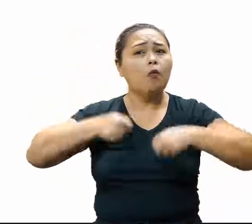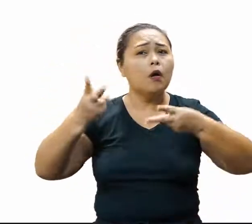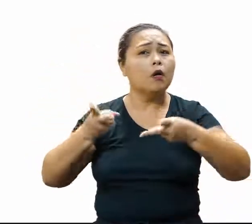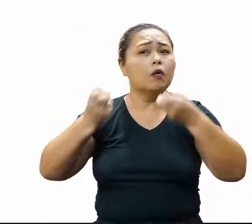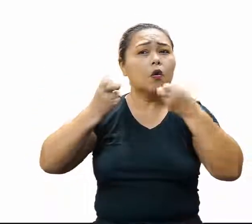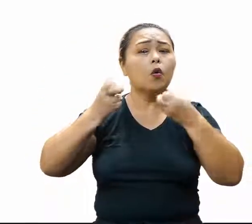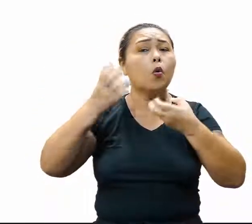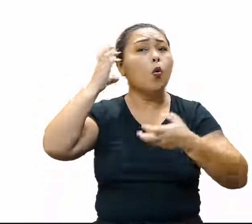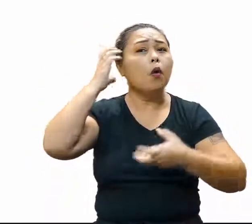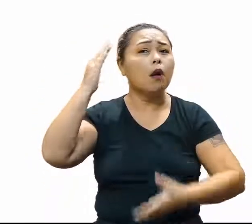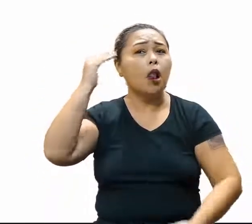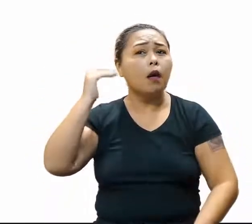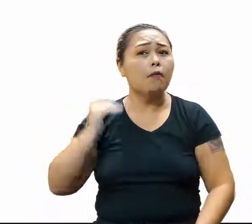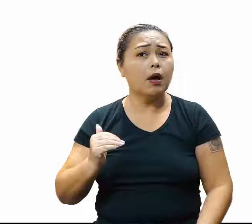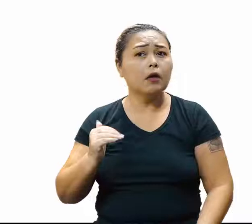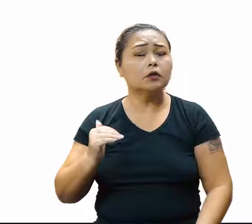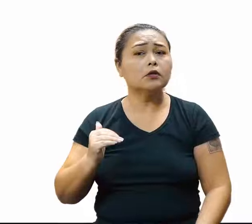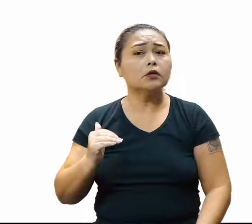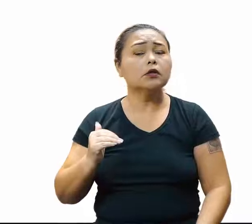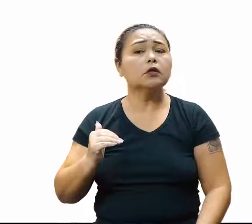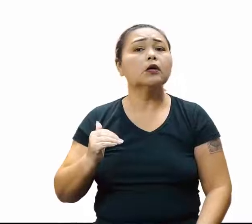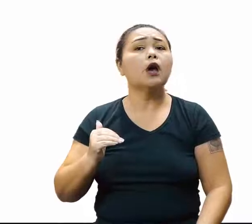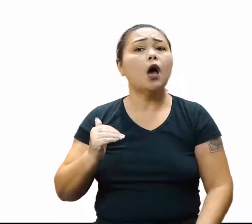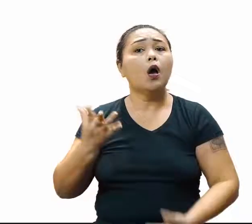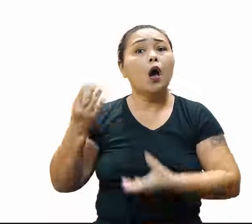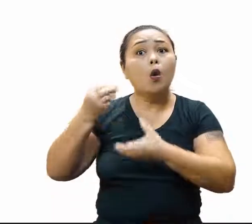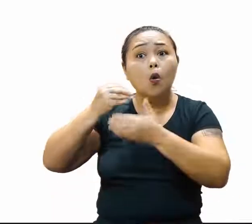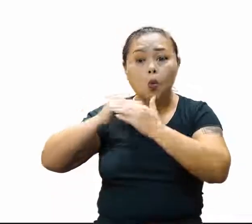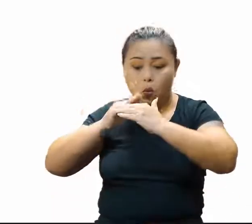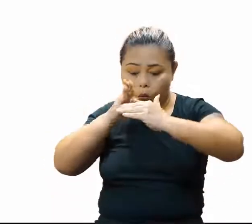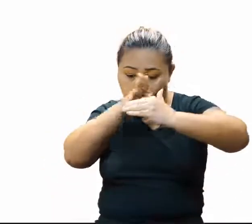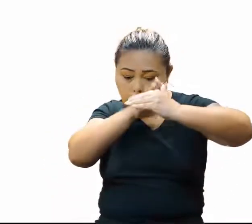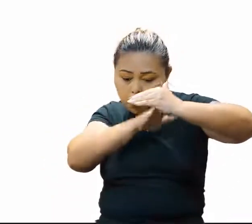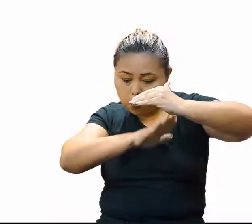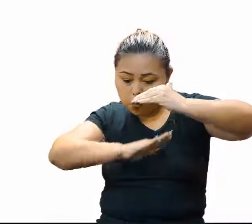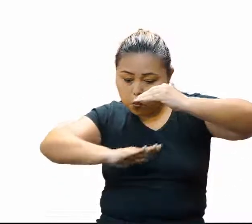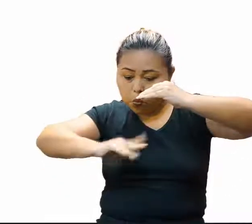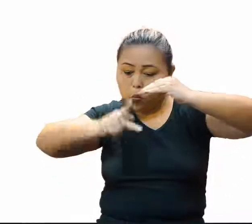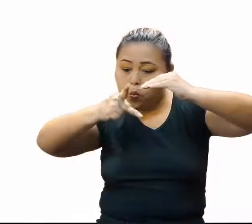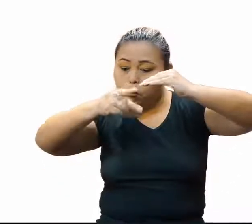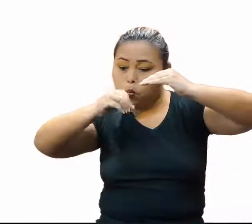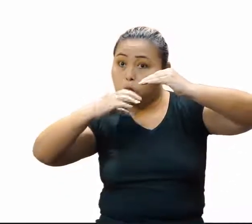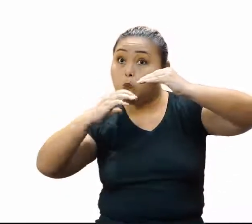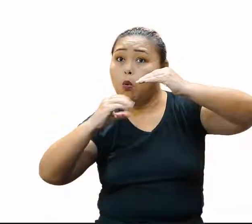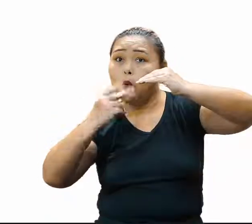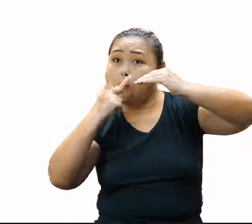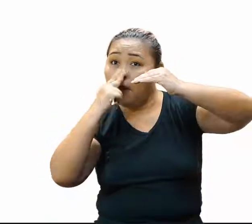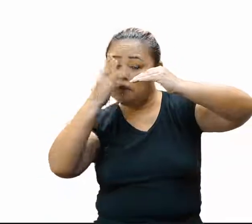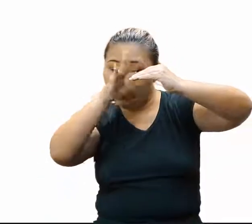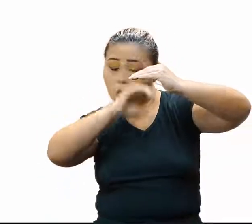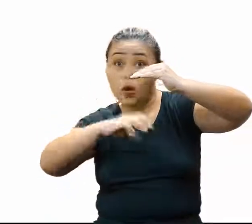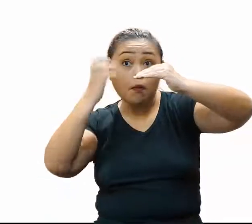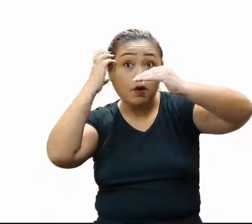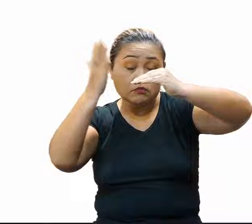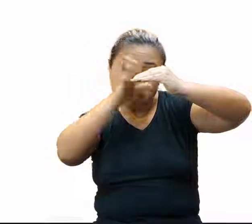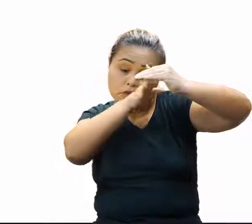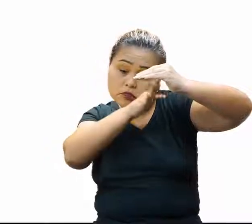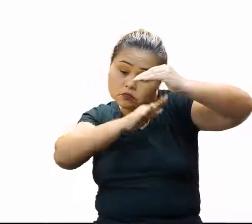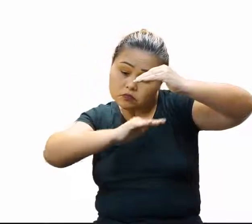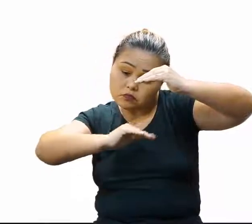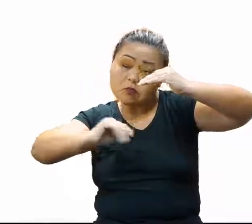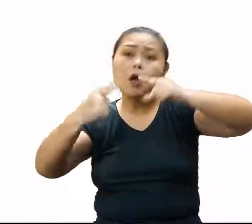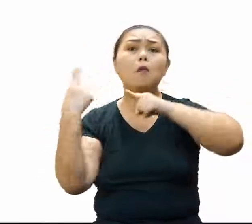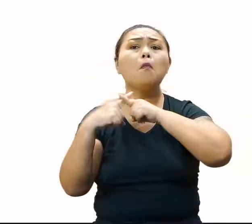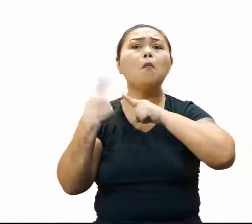embaixo, basicamente dentro de um poço, dentro de um buraco. Mas por que